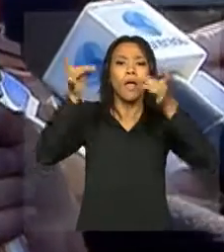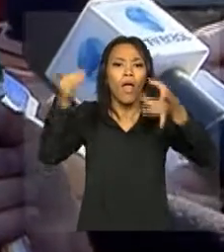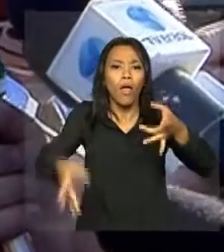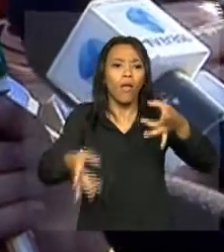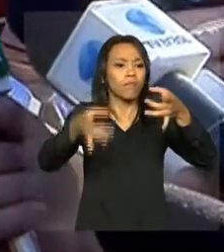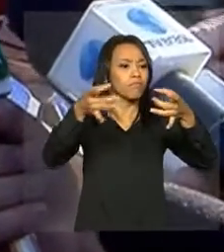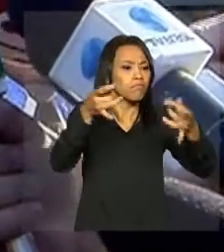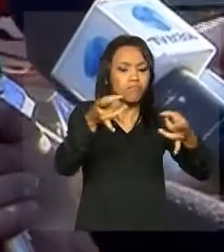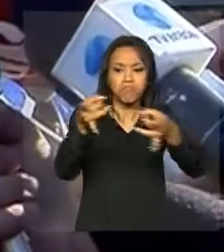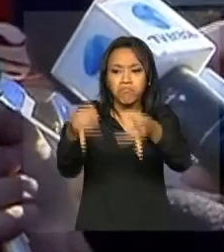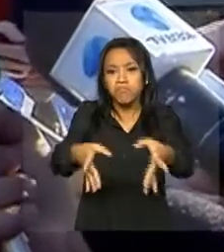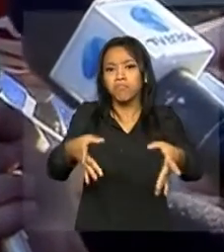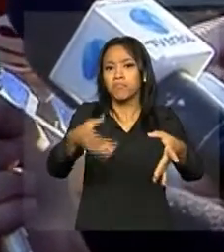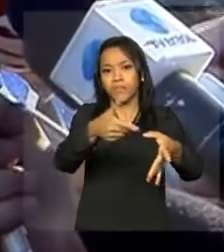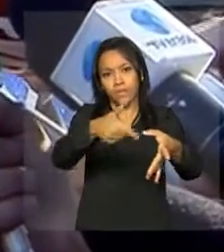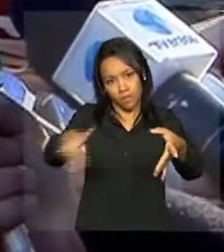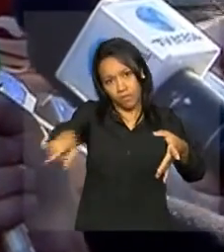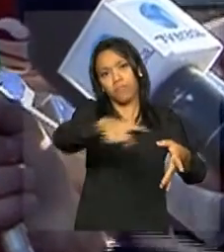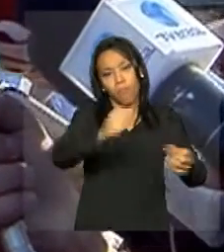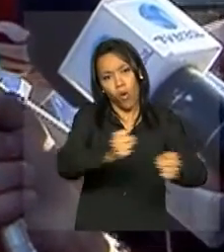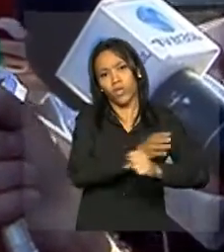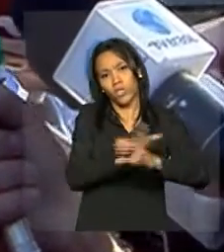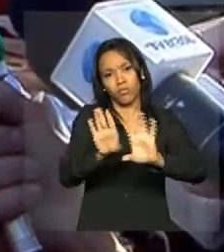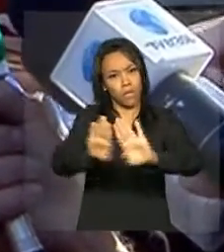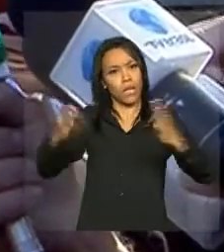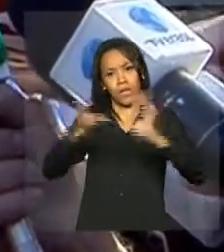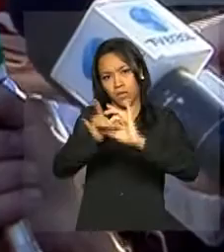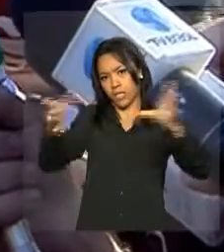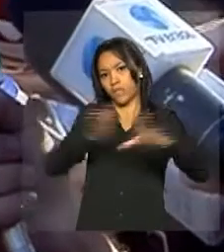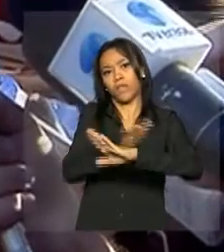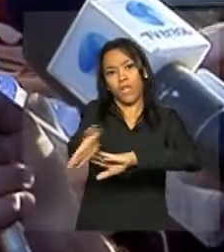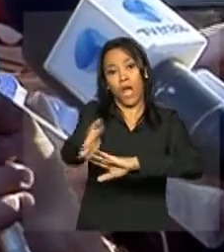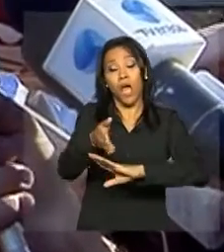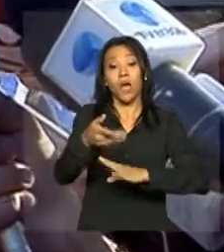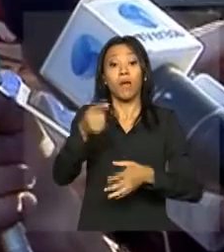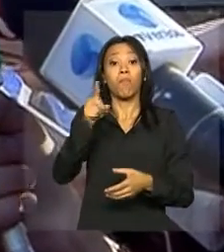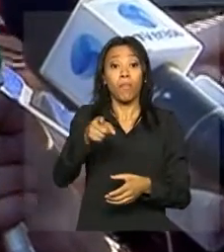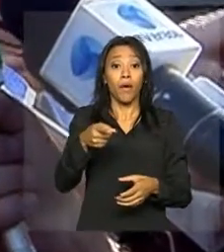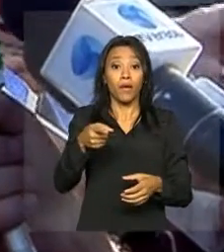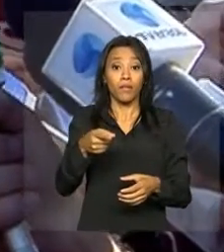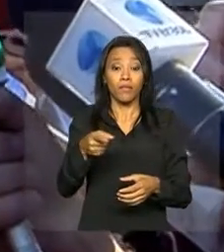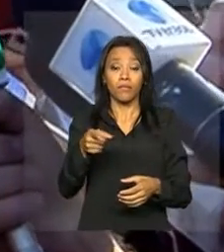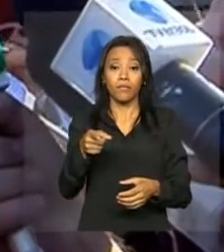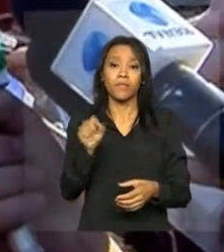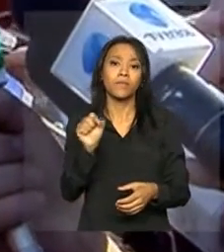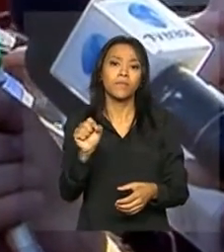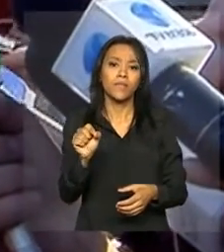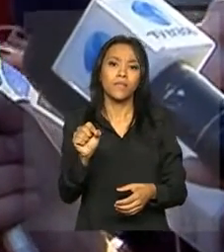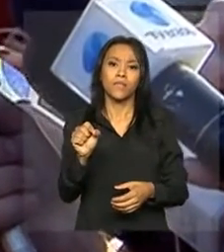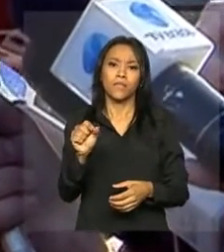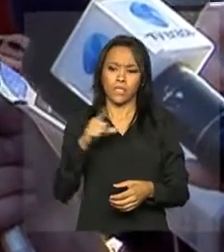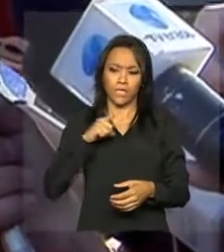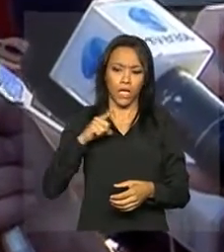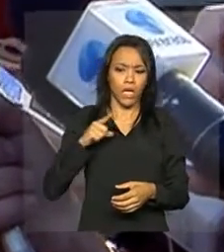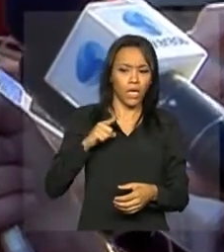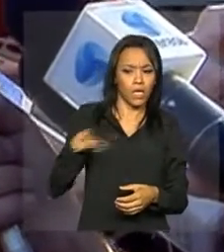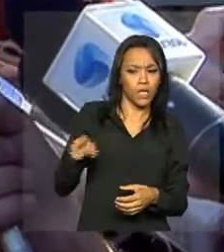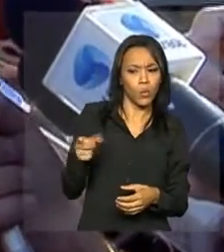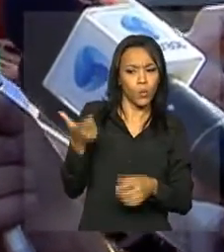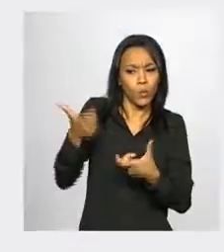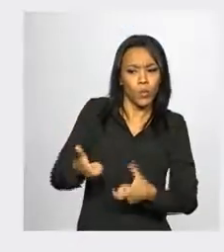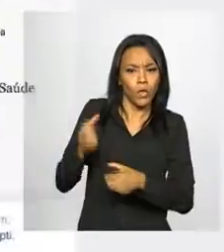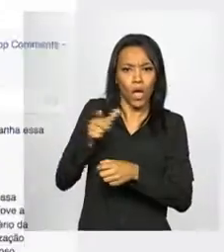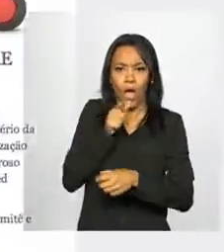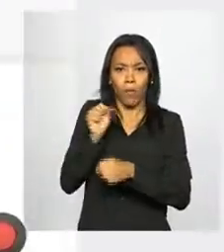dos pais dos proprietários para a aplicação dos agentes que contenham a multiplicação do